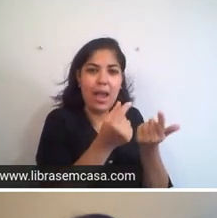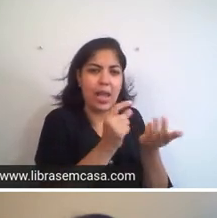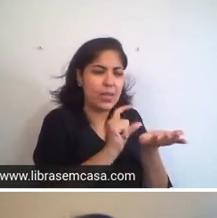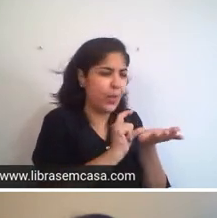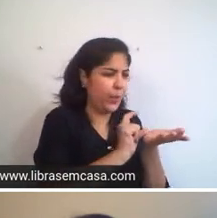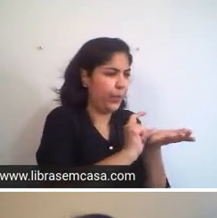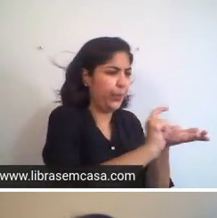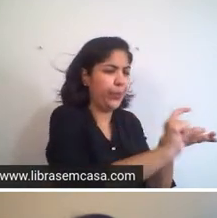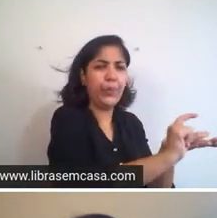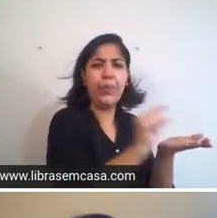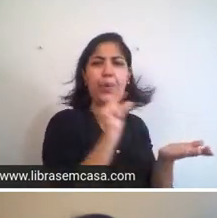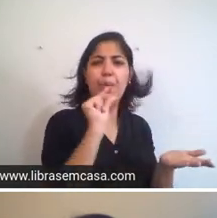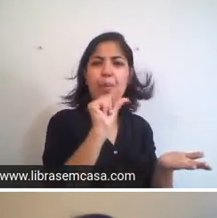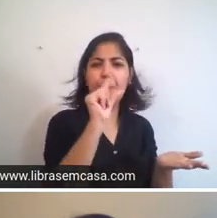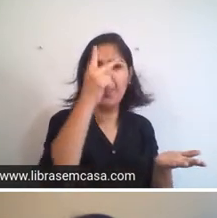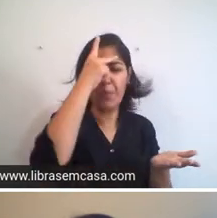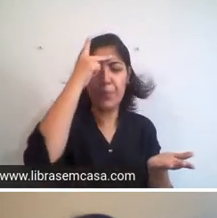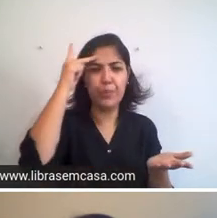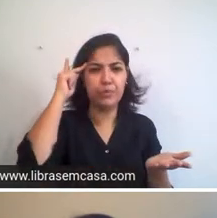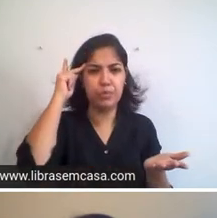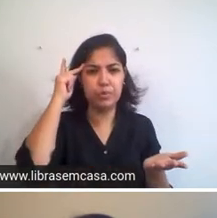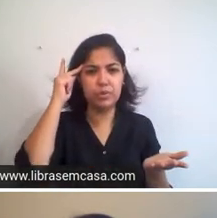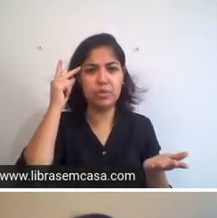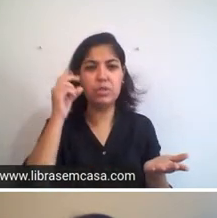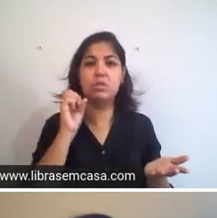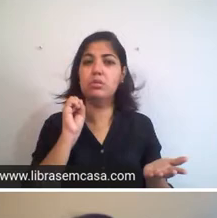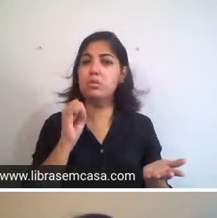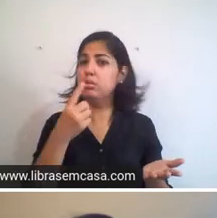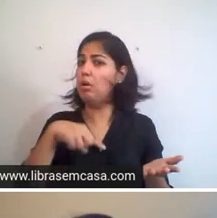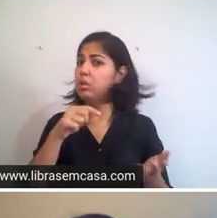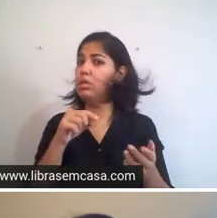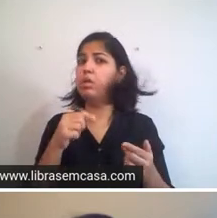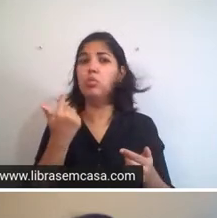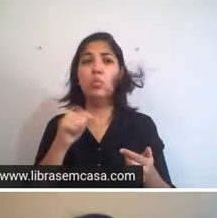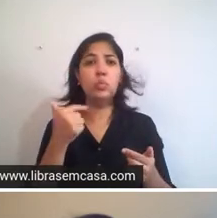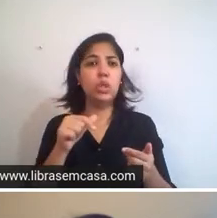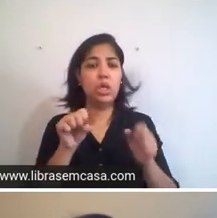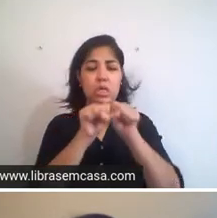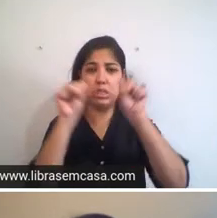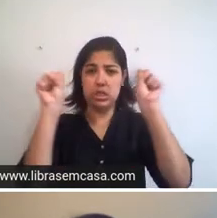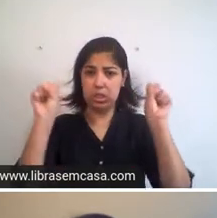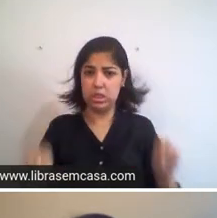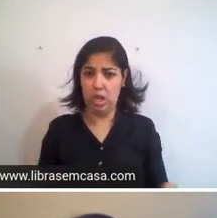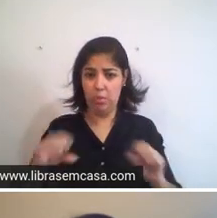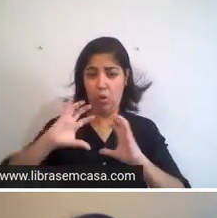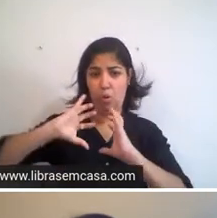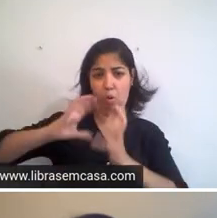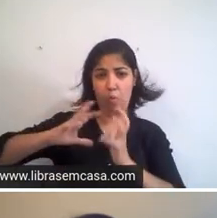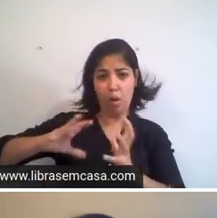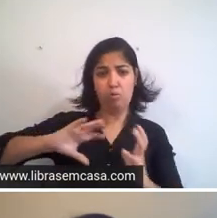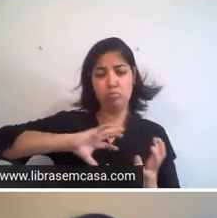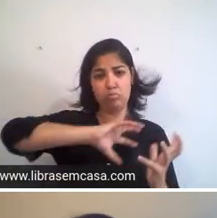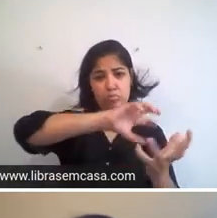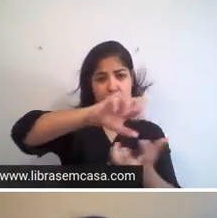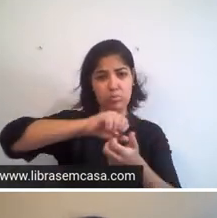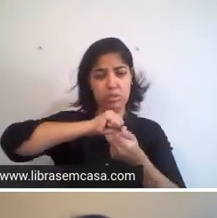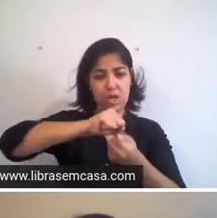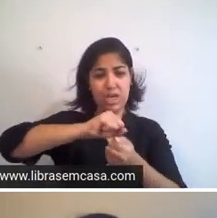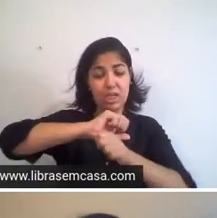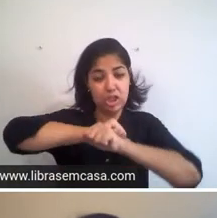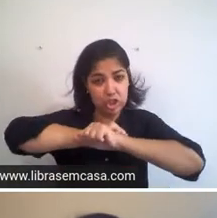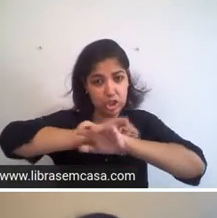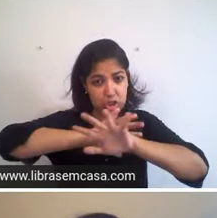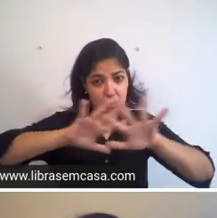não tivermos um sistema global, sustentável, que distribua a riqueza do nosso país de